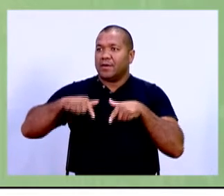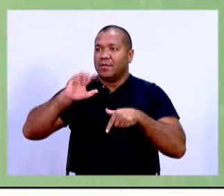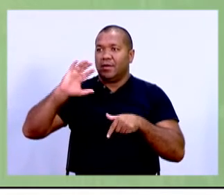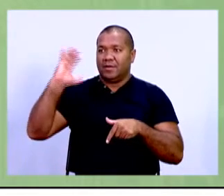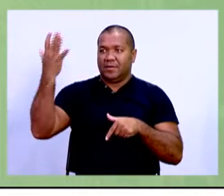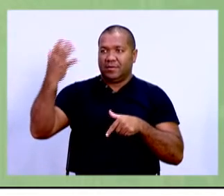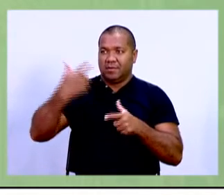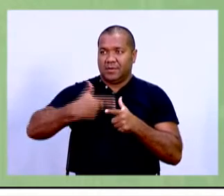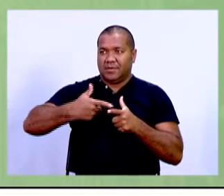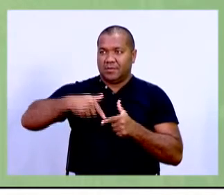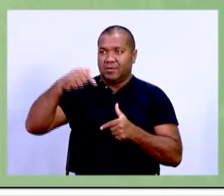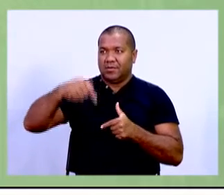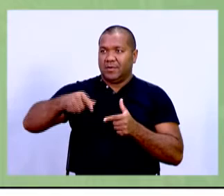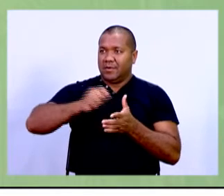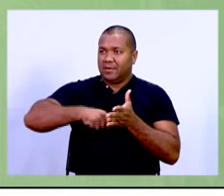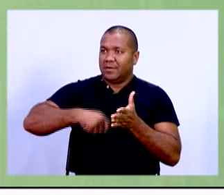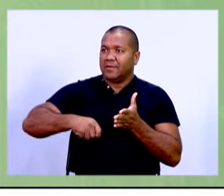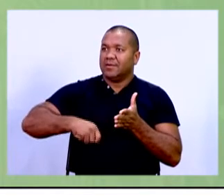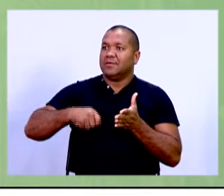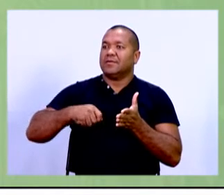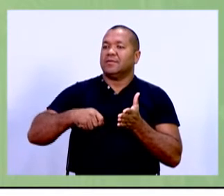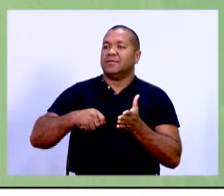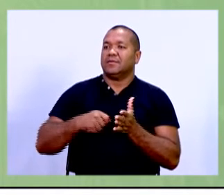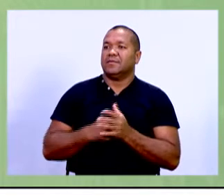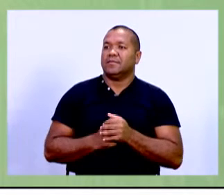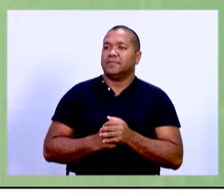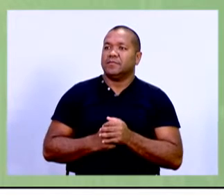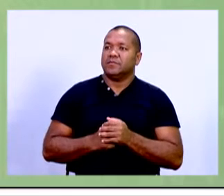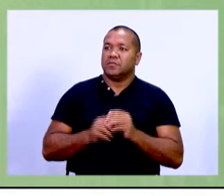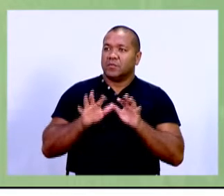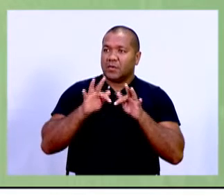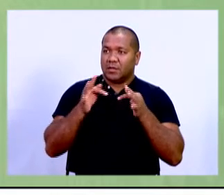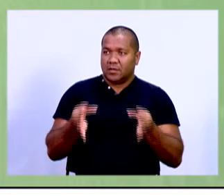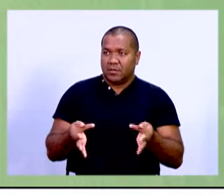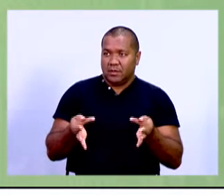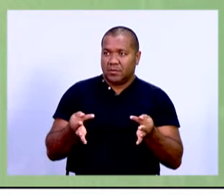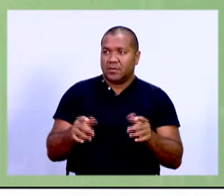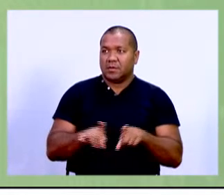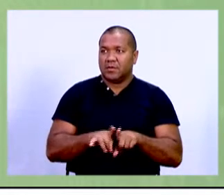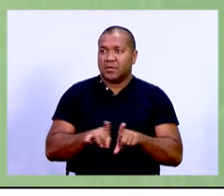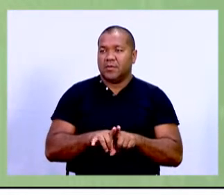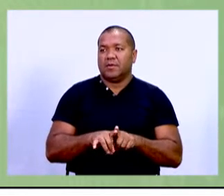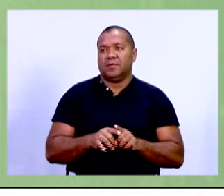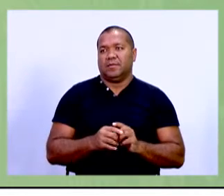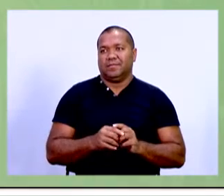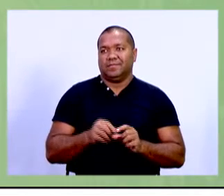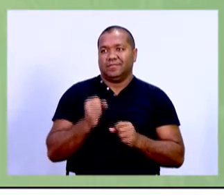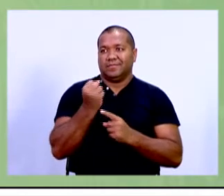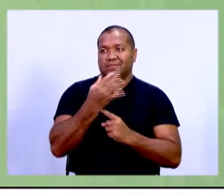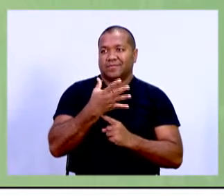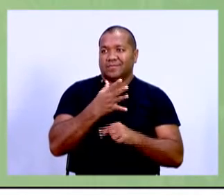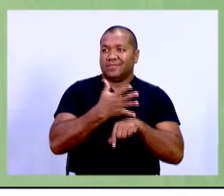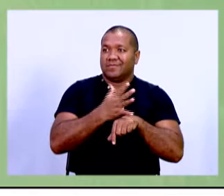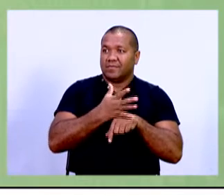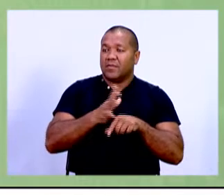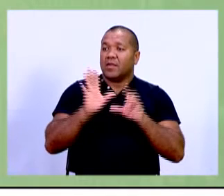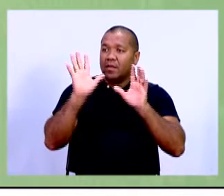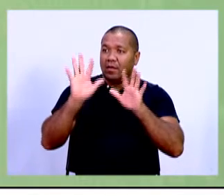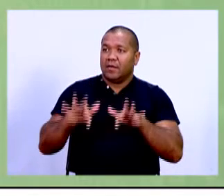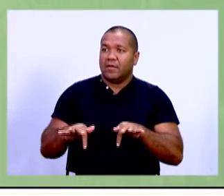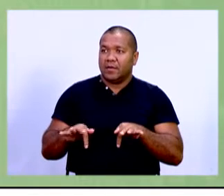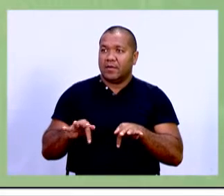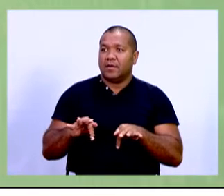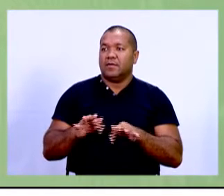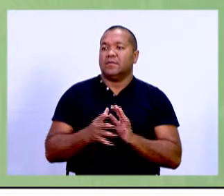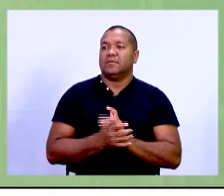esse problema que foi descrito lá acima. Muito simples também esse nosso diagrama de atividades, né? Feito isso, ela termina